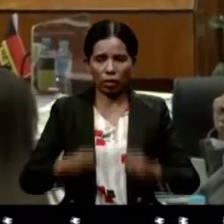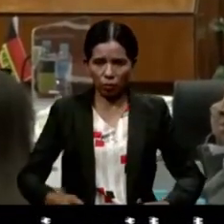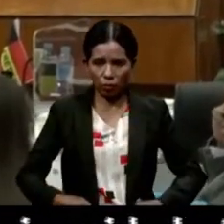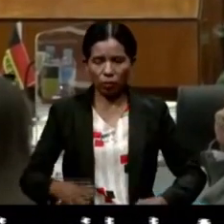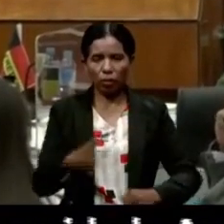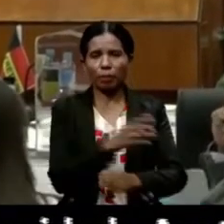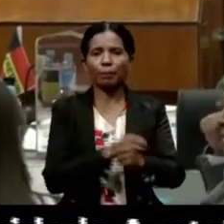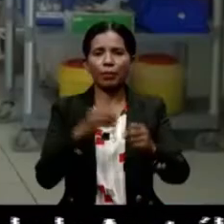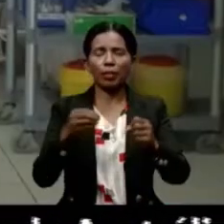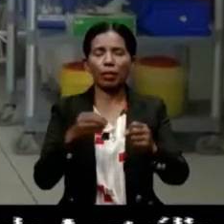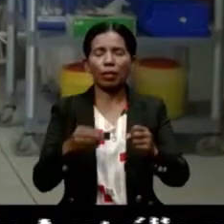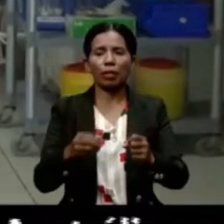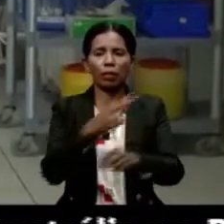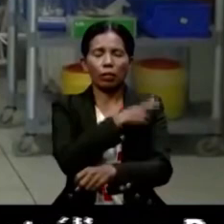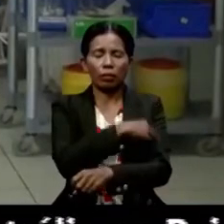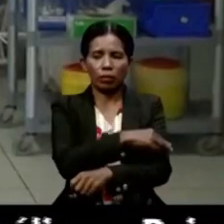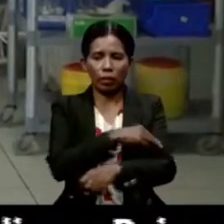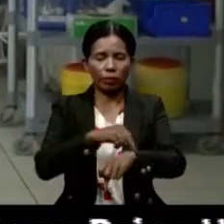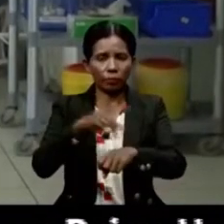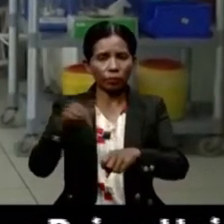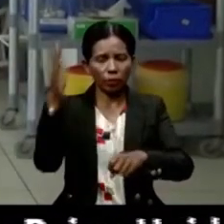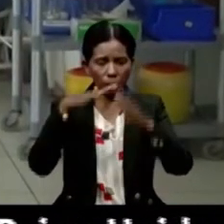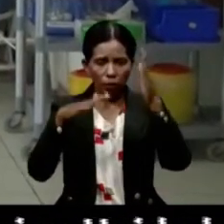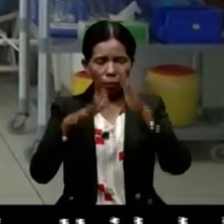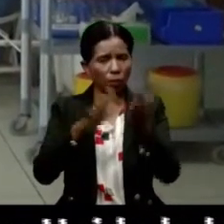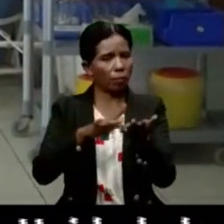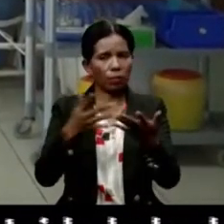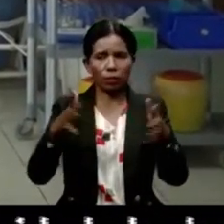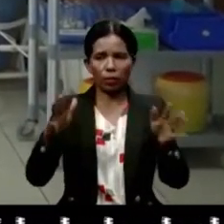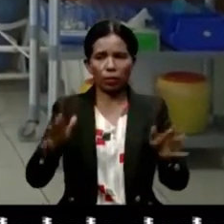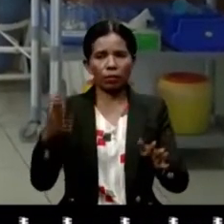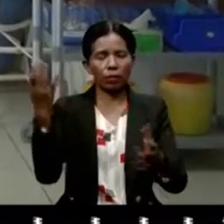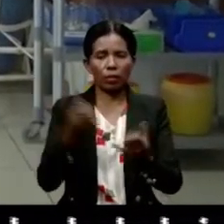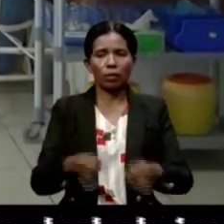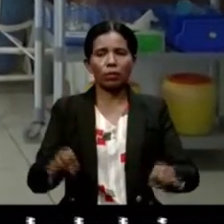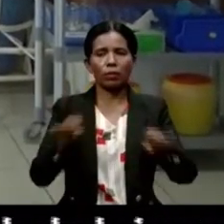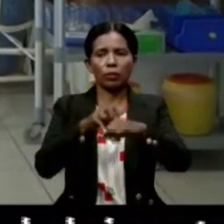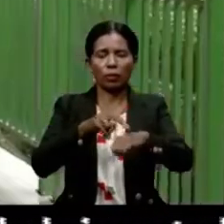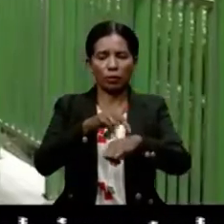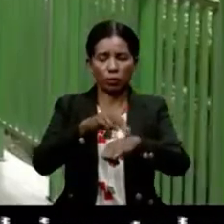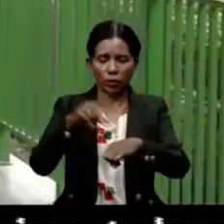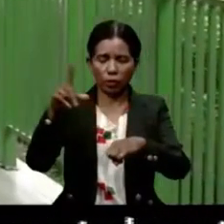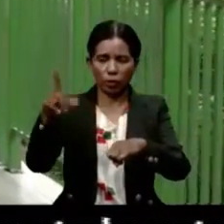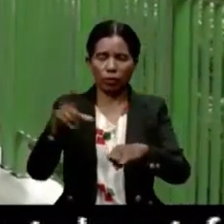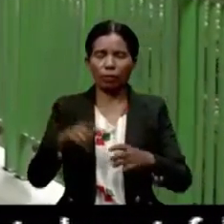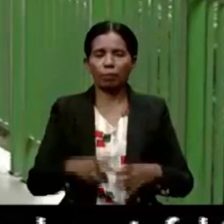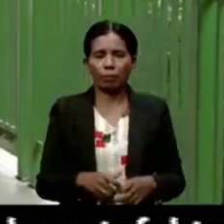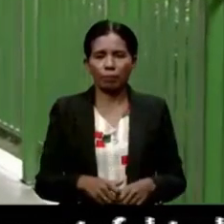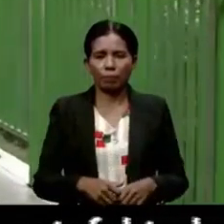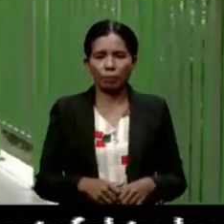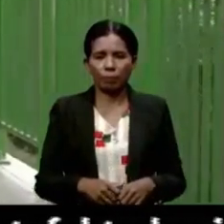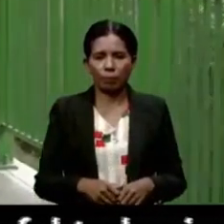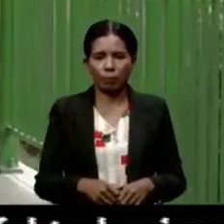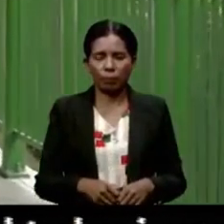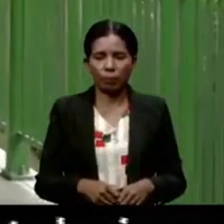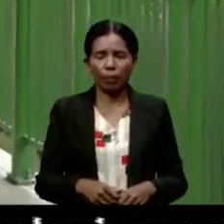durante né, liu e Hospital Nacional no problema falta em moro e Instituto Nacional de Farmácia e Produto Médico. Também né, Tir